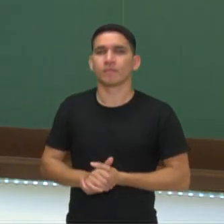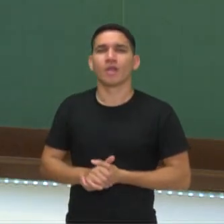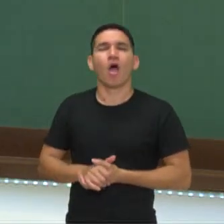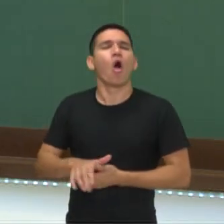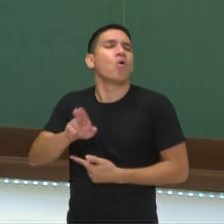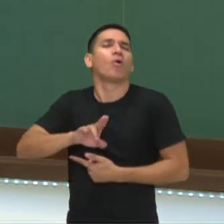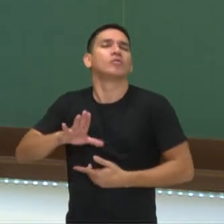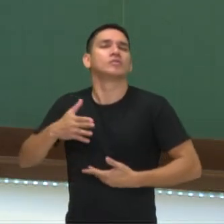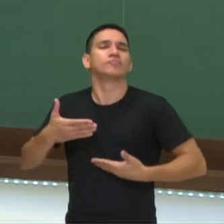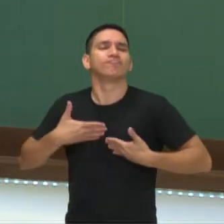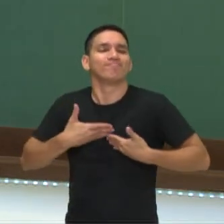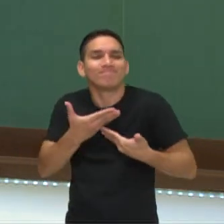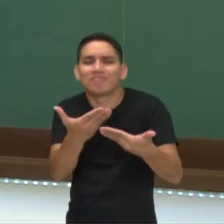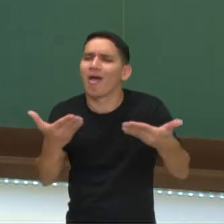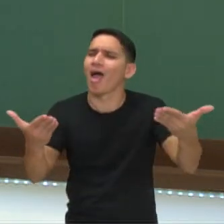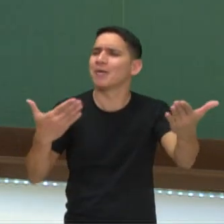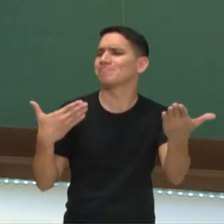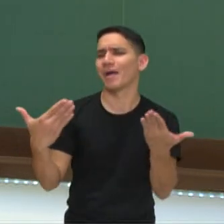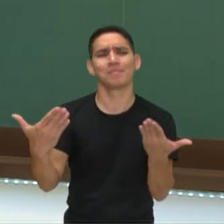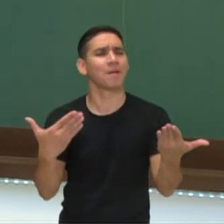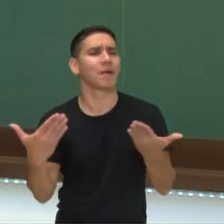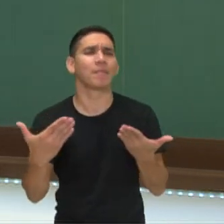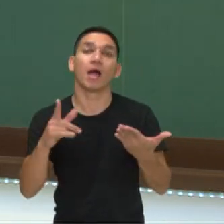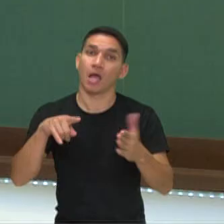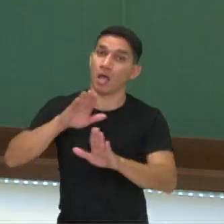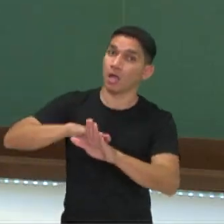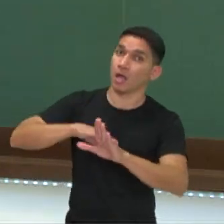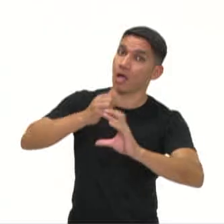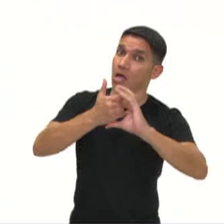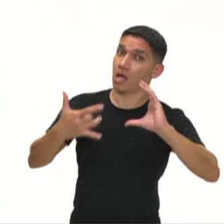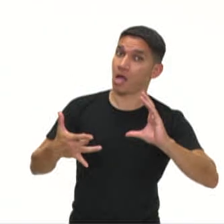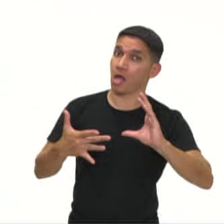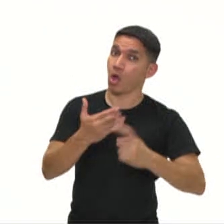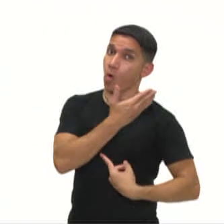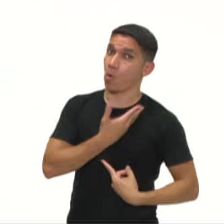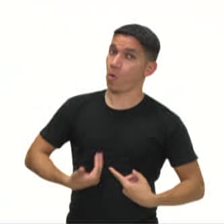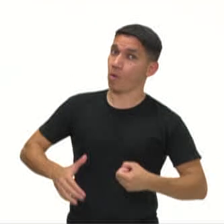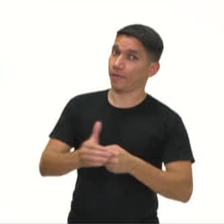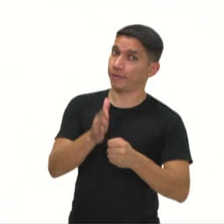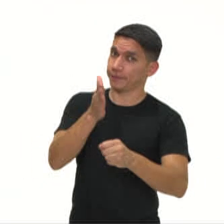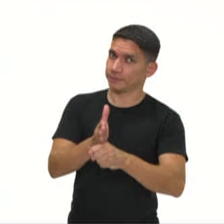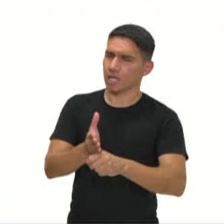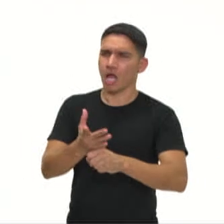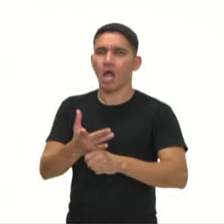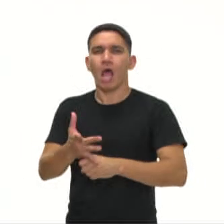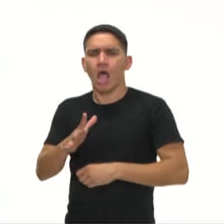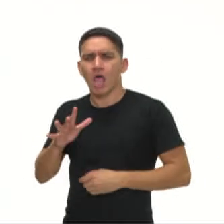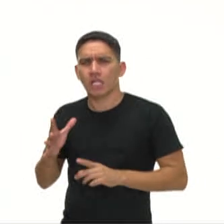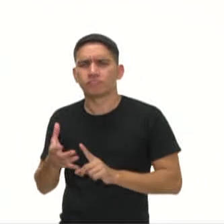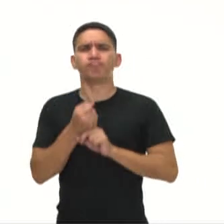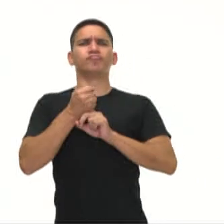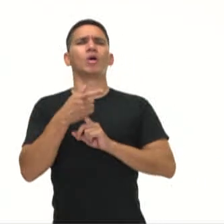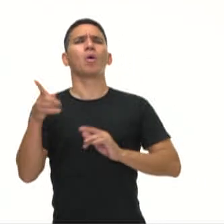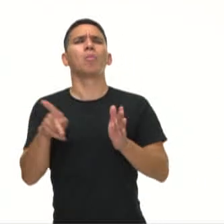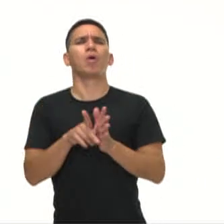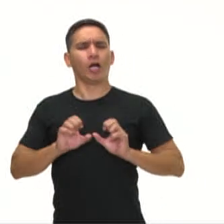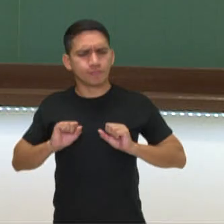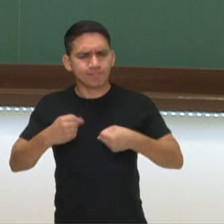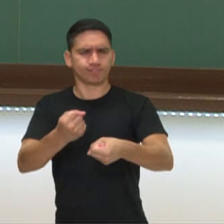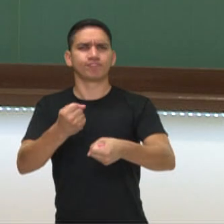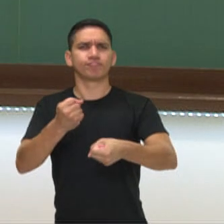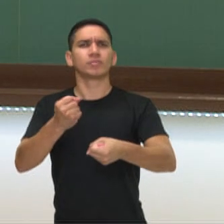carisma popular, que é uma característica dos governos fascistas, e defendendo o nacionalismo extremo e defendendo